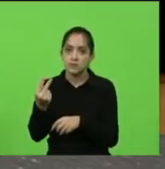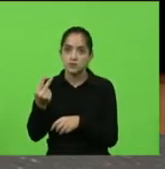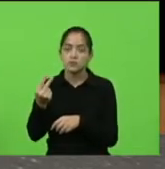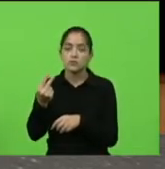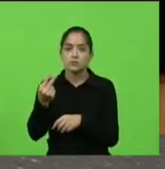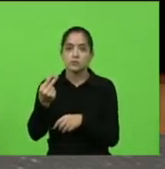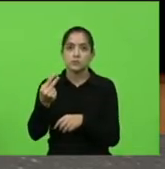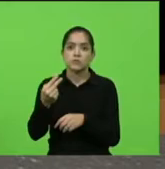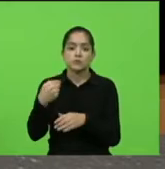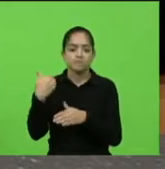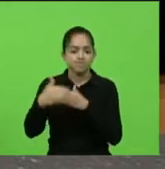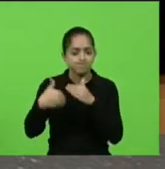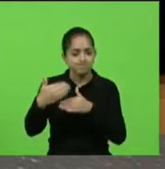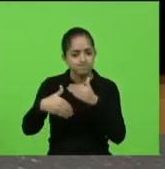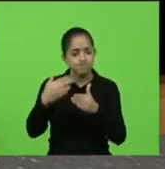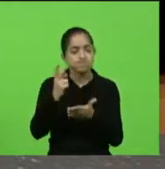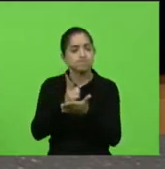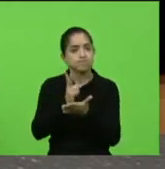ininterruptos